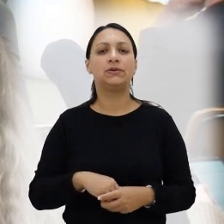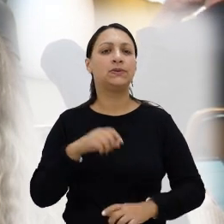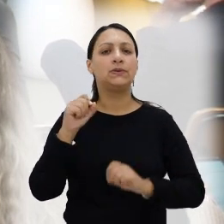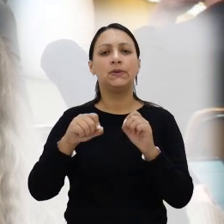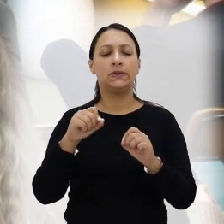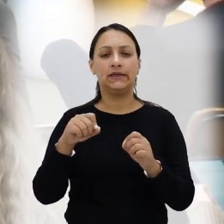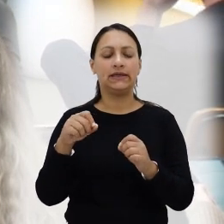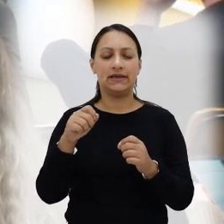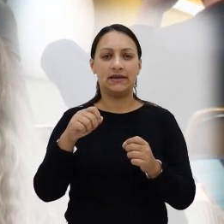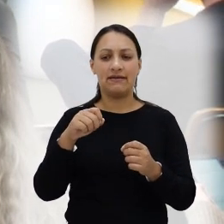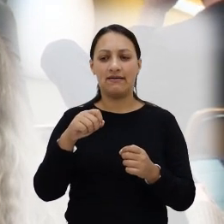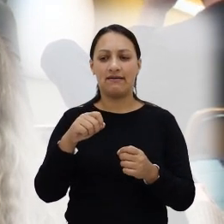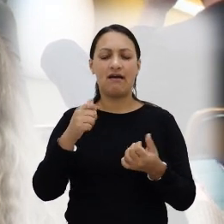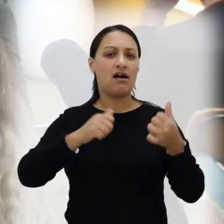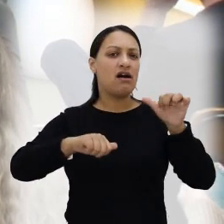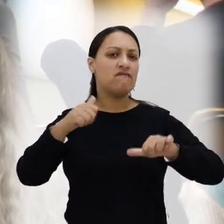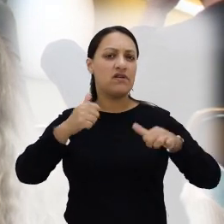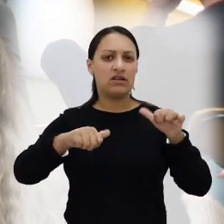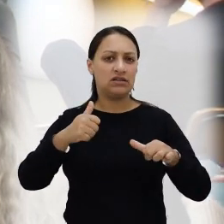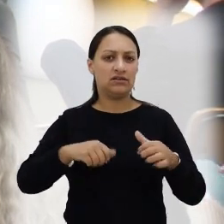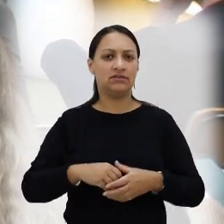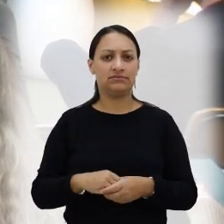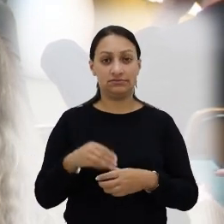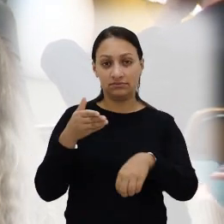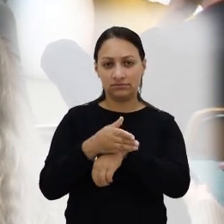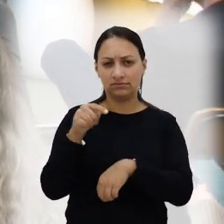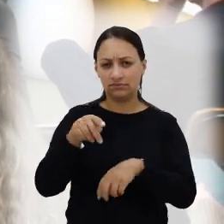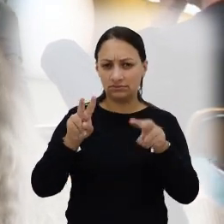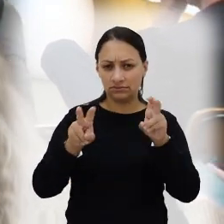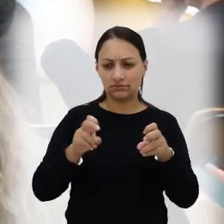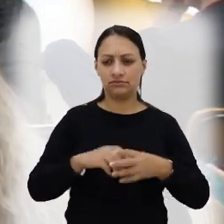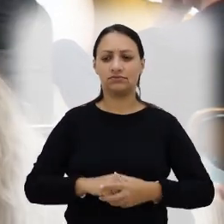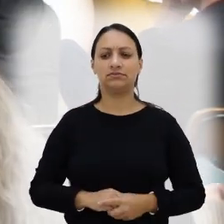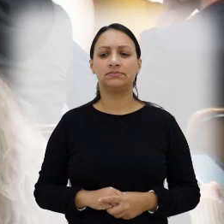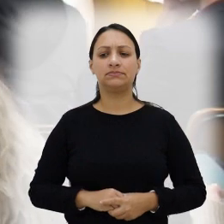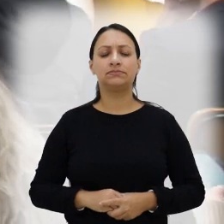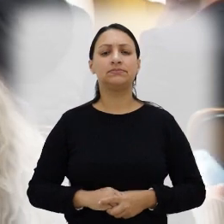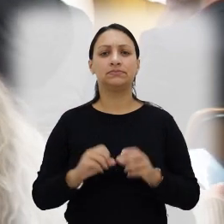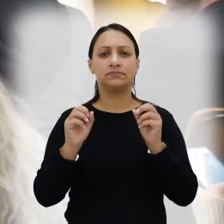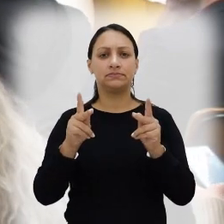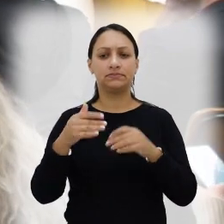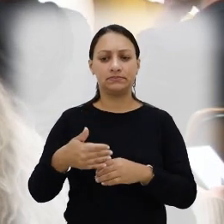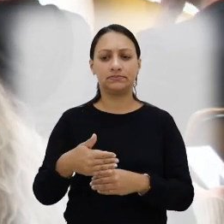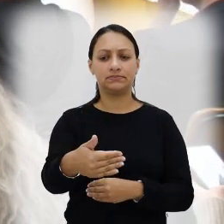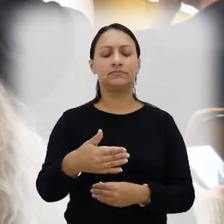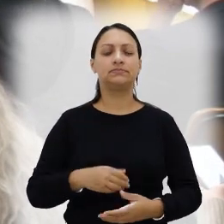avalia. Entro aqui ou tem algum... Tá bom, vamos lá, então.